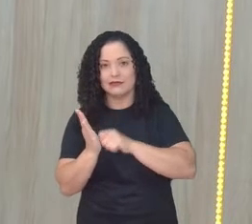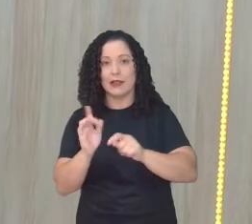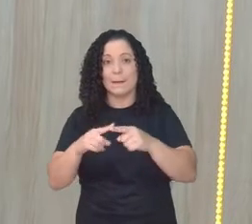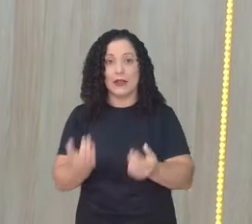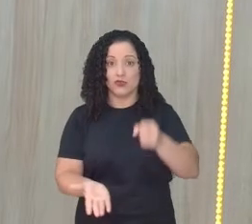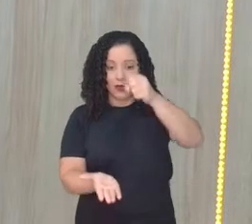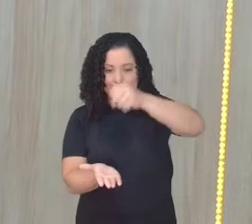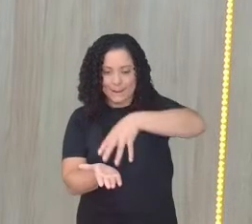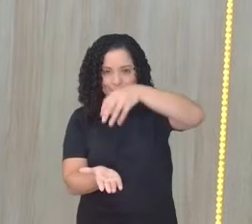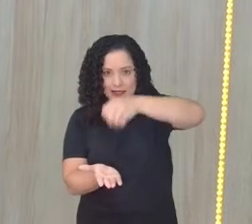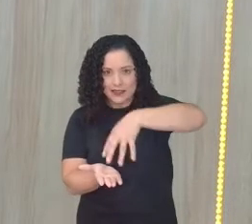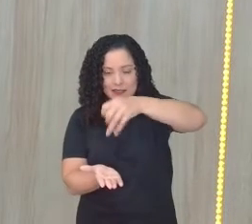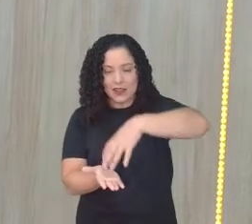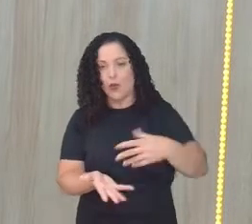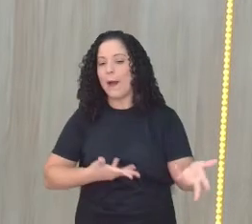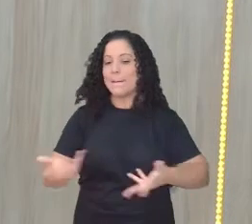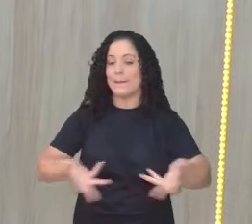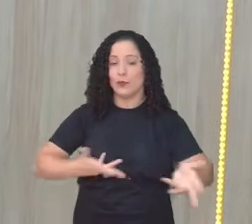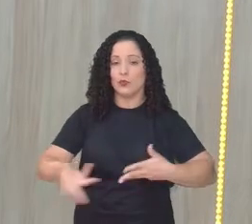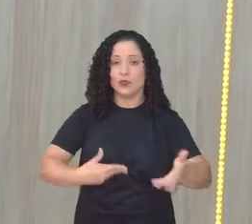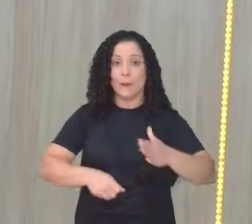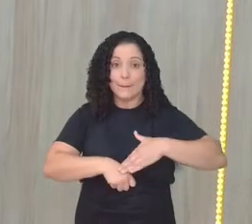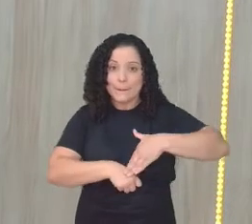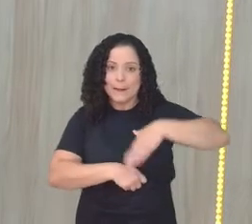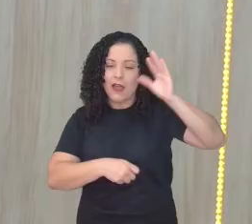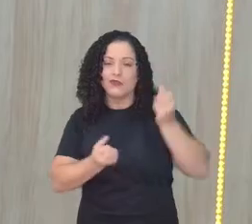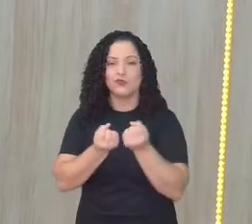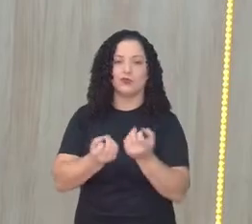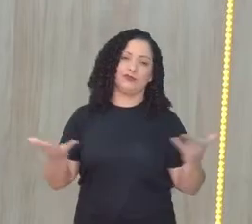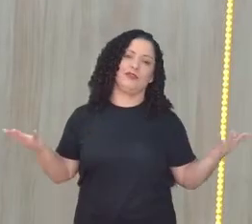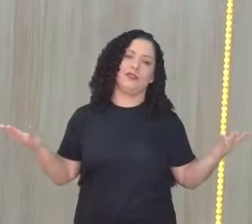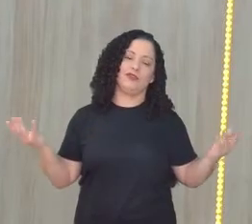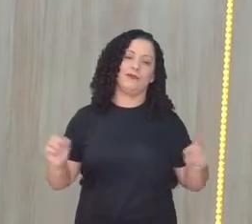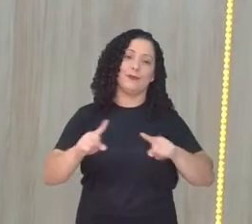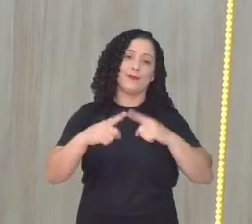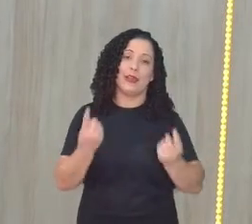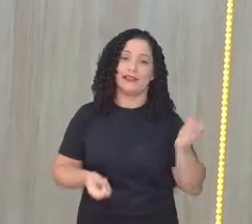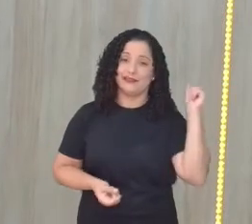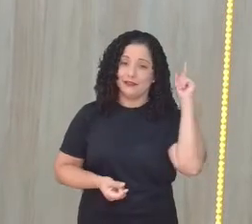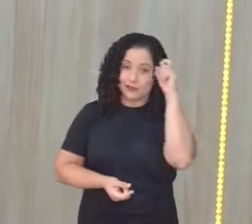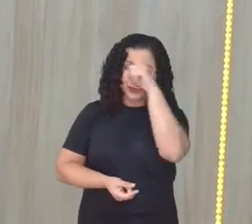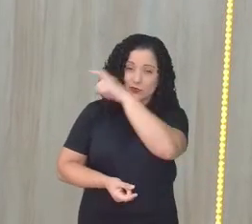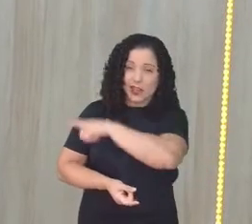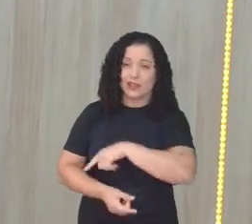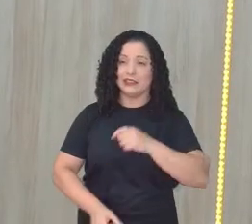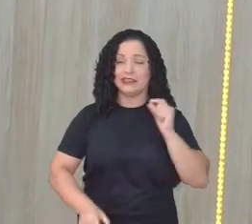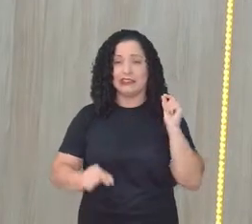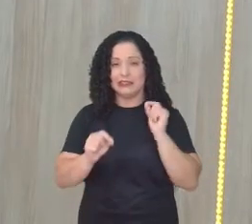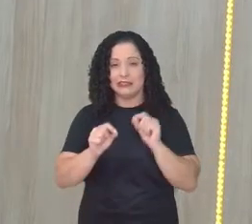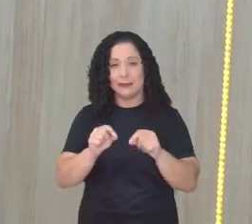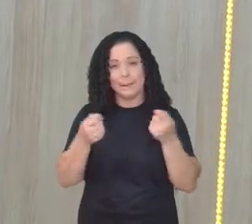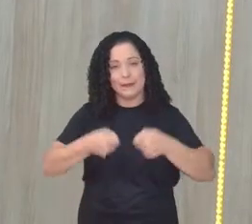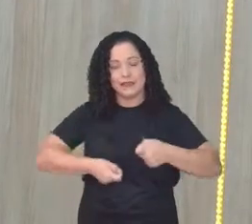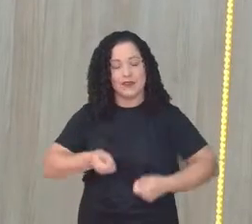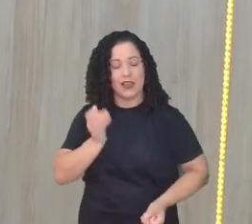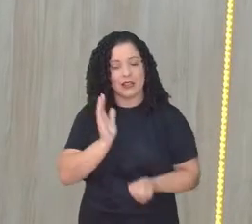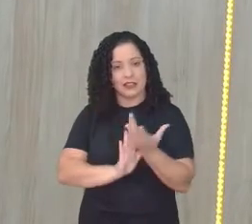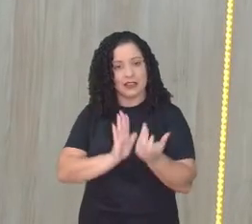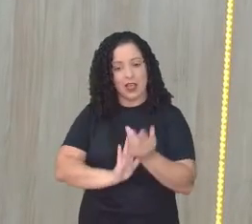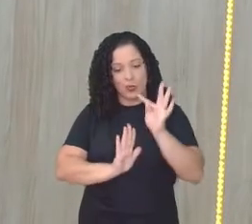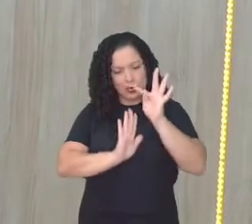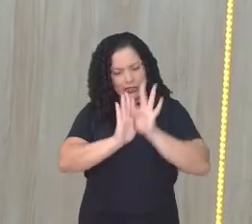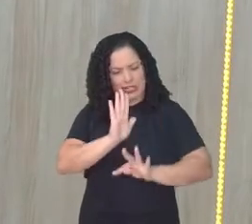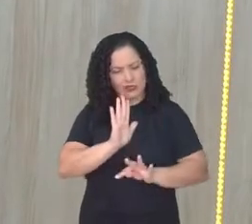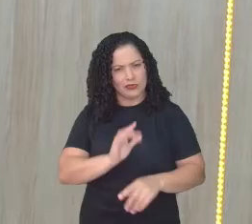essa produção aumentou, mas ainda existia uma dificuldade. Você tinha que montar o texto de página por página com os tipos